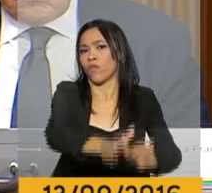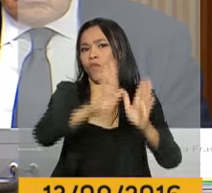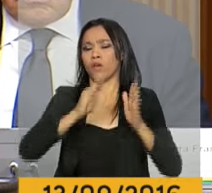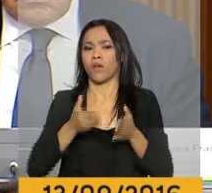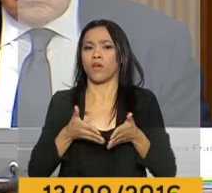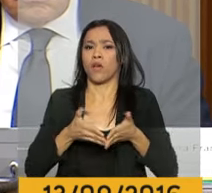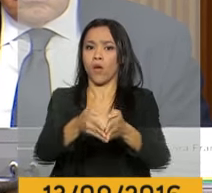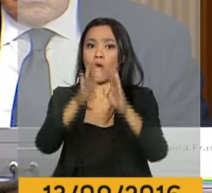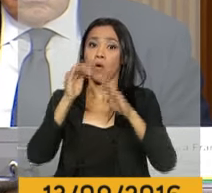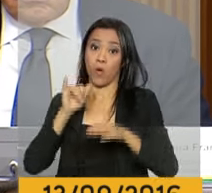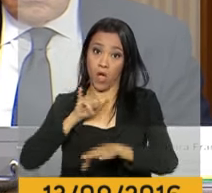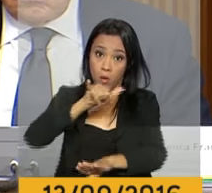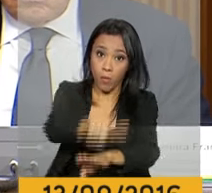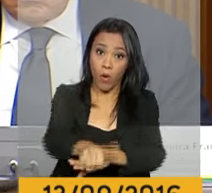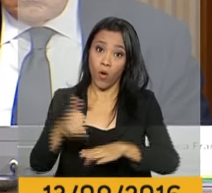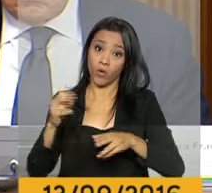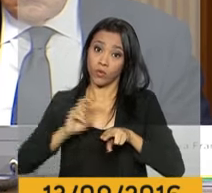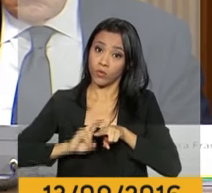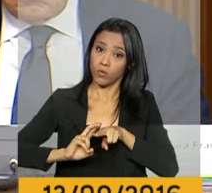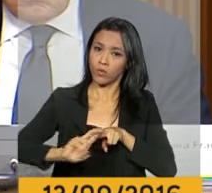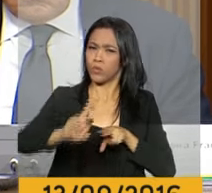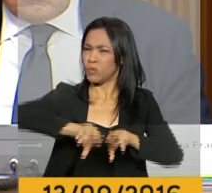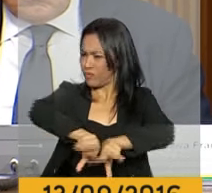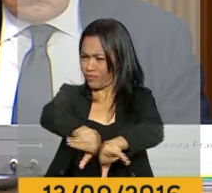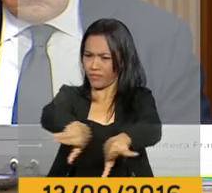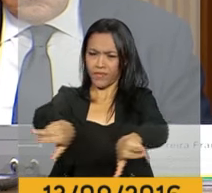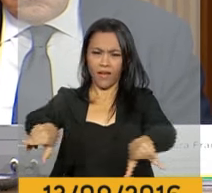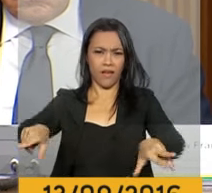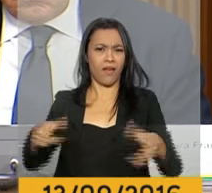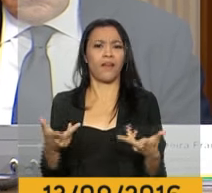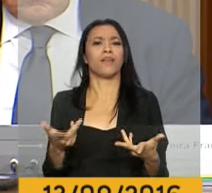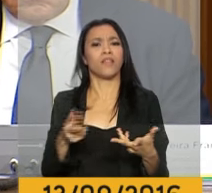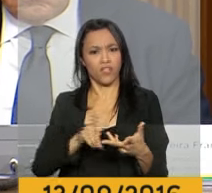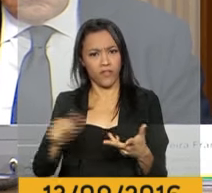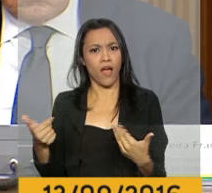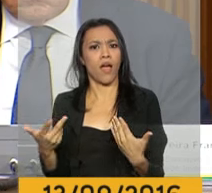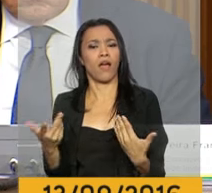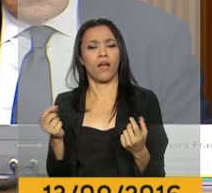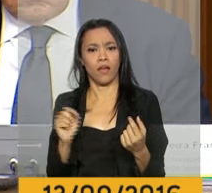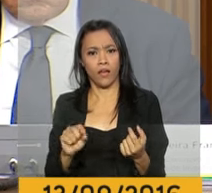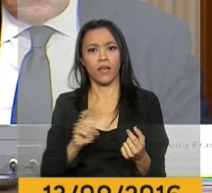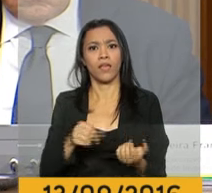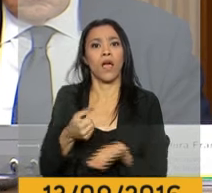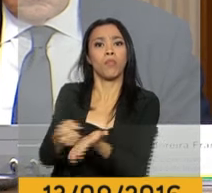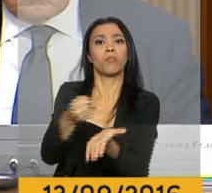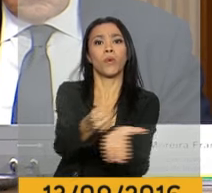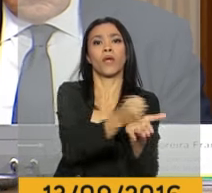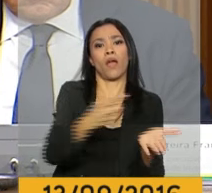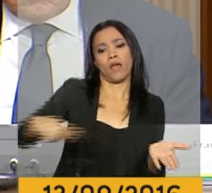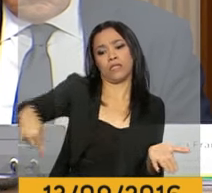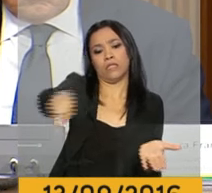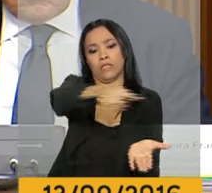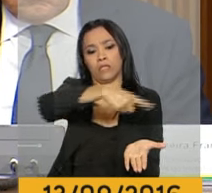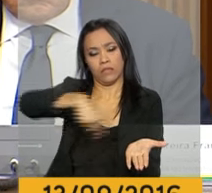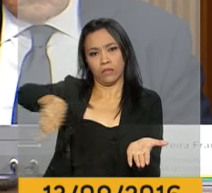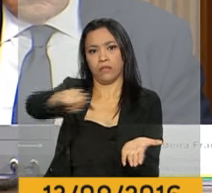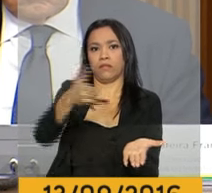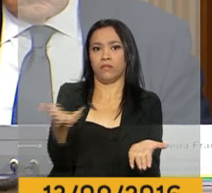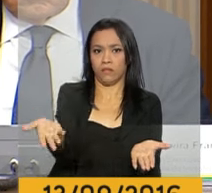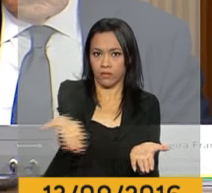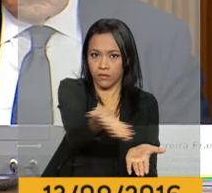ferrovias tudo que vamos dar vamos dar abertura para essa para essa atividade né ou Continuar a